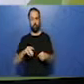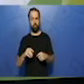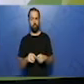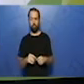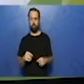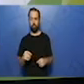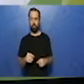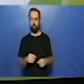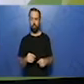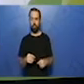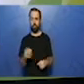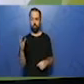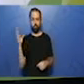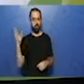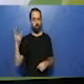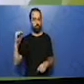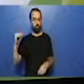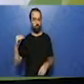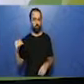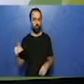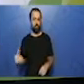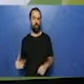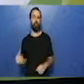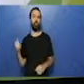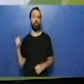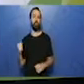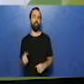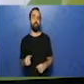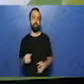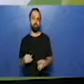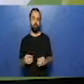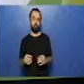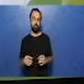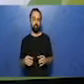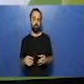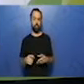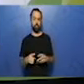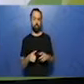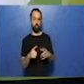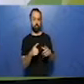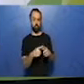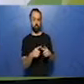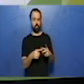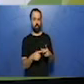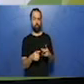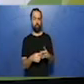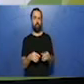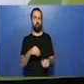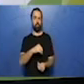outro líquido ou um sólido de um outro sólido. Então, nós vamos trabalhar com misturas